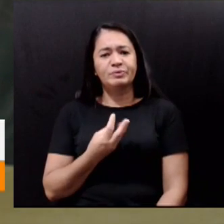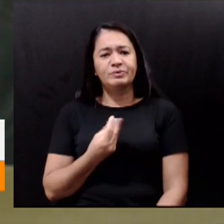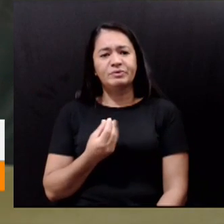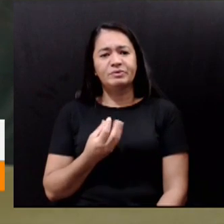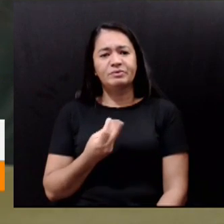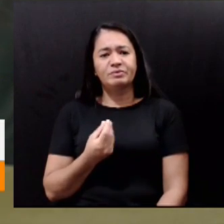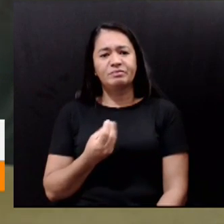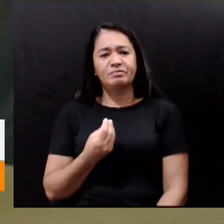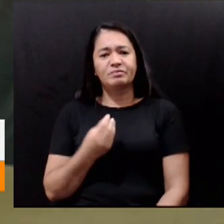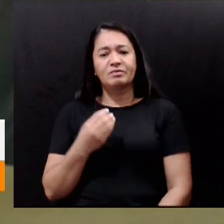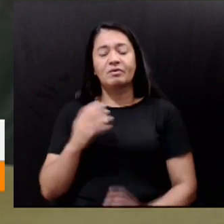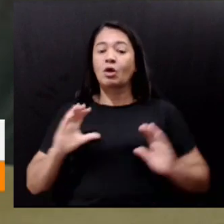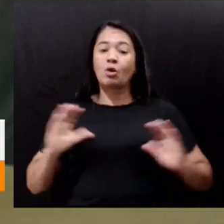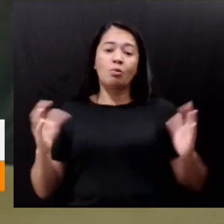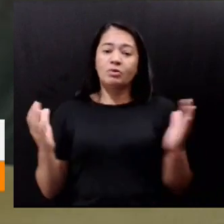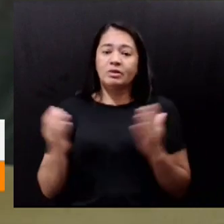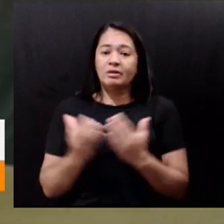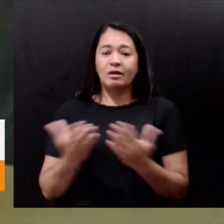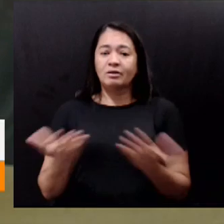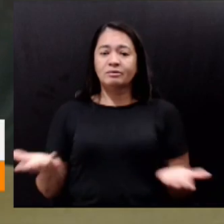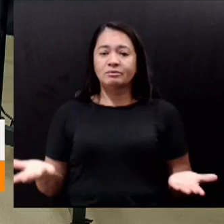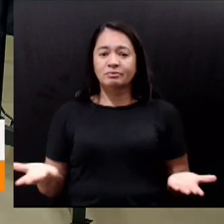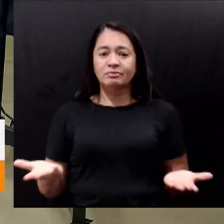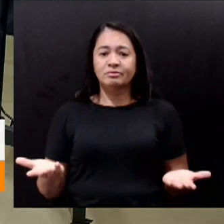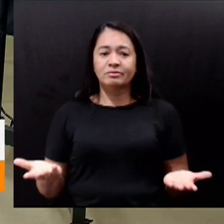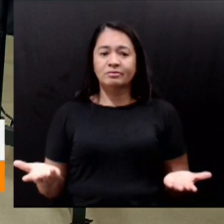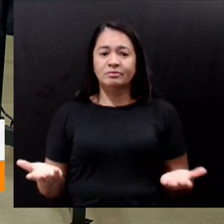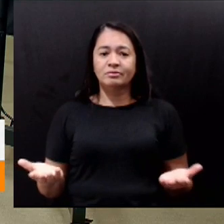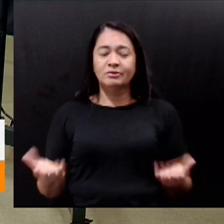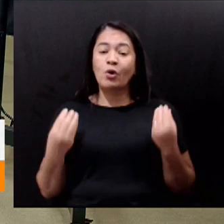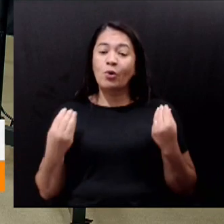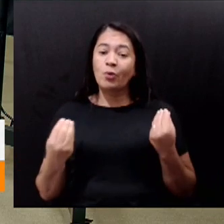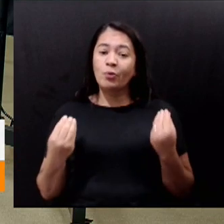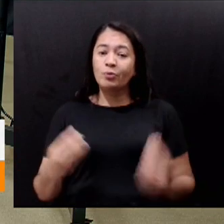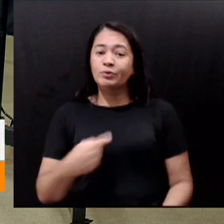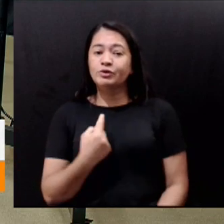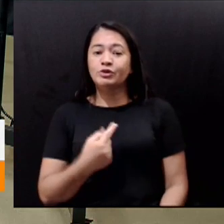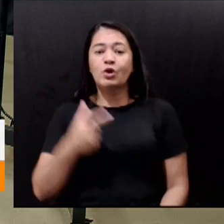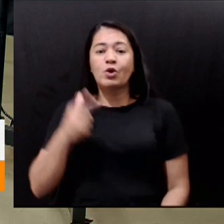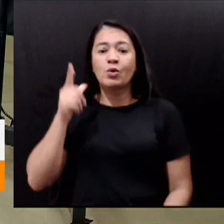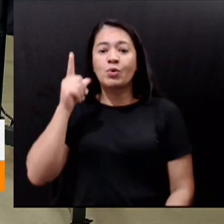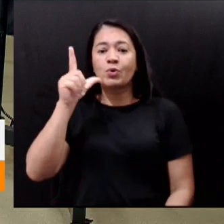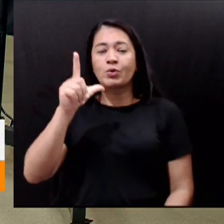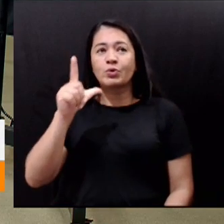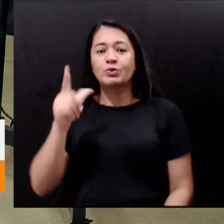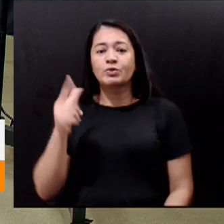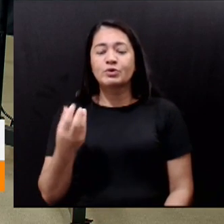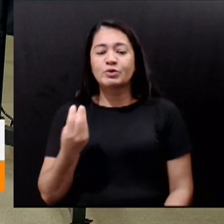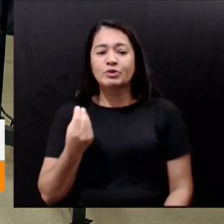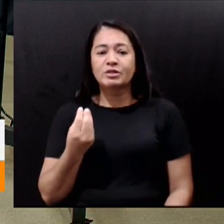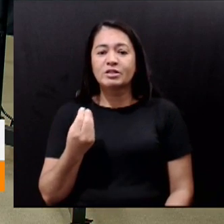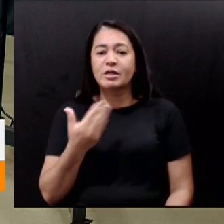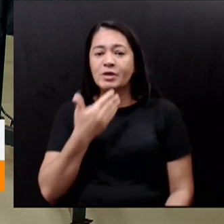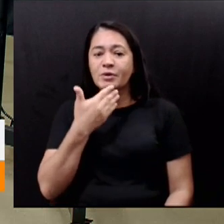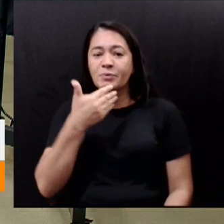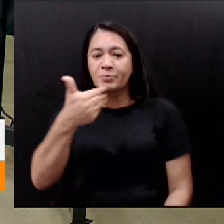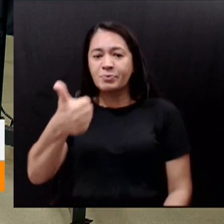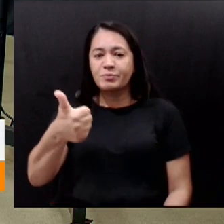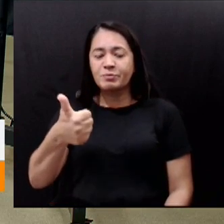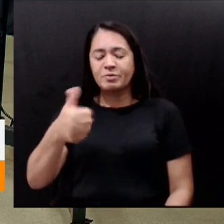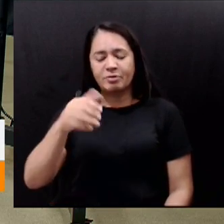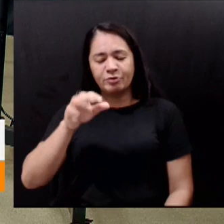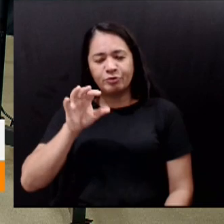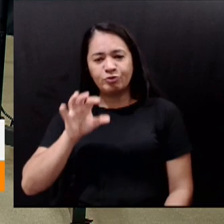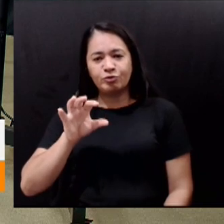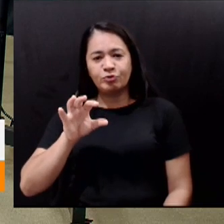comunitária, né? E de como que nós podemos fazer para que a gente melhore nesse quesito de